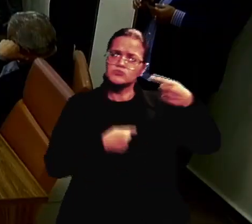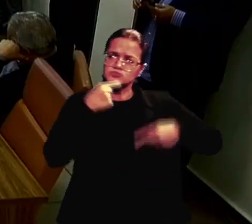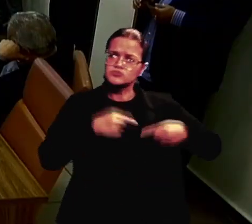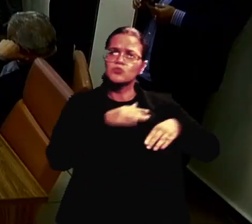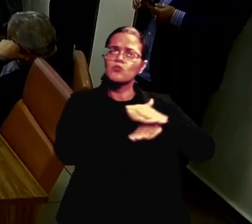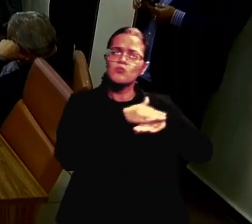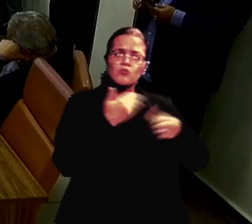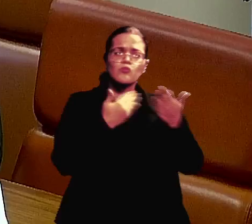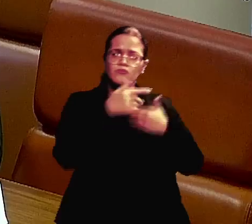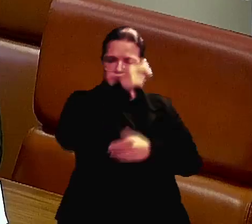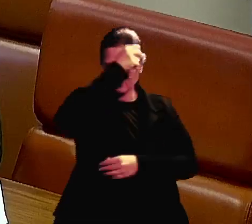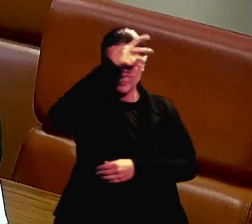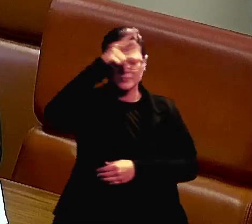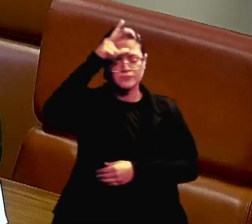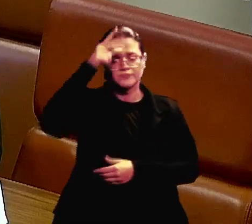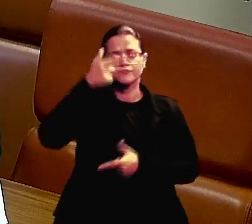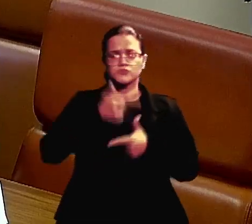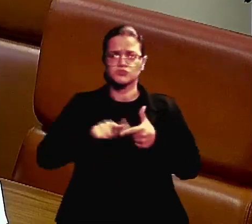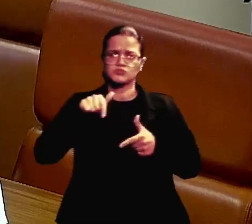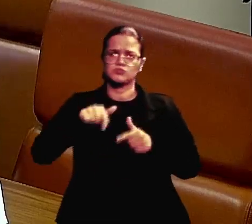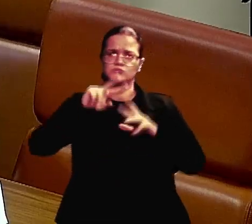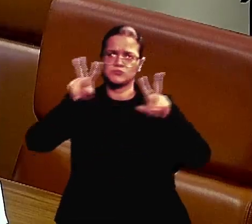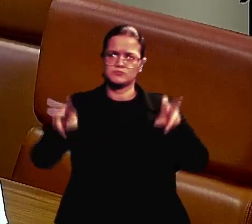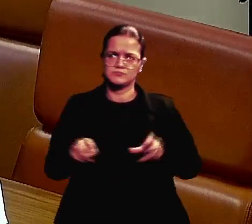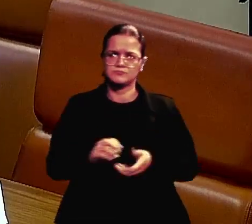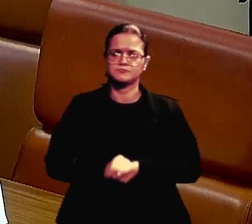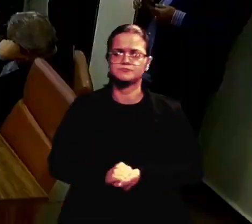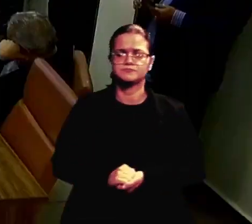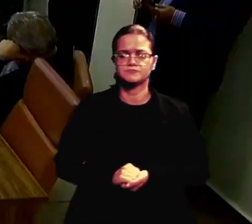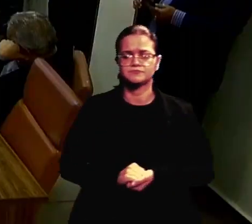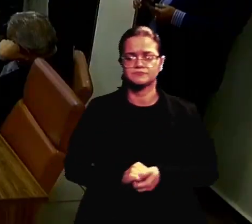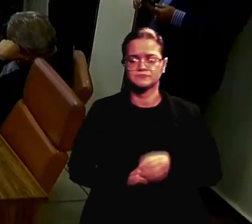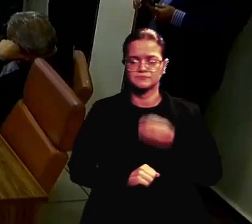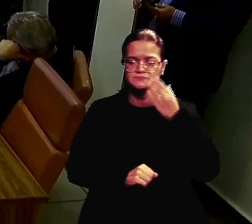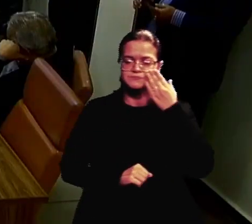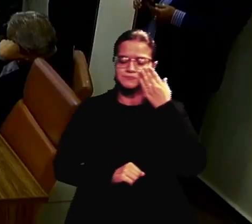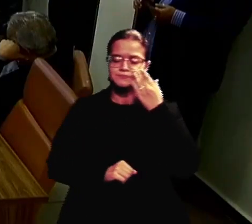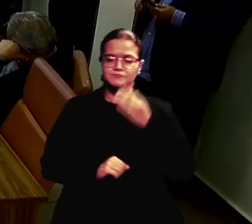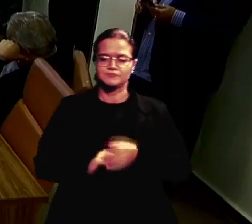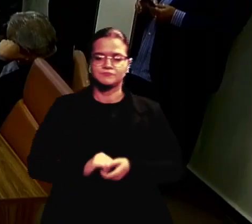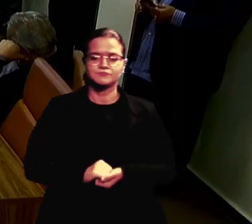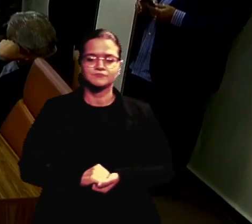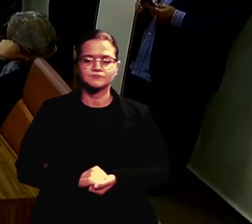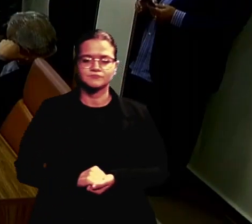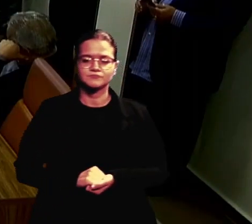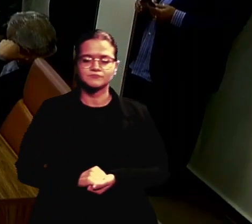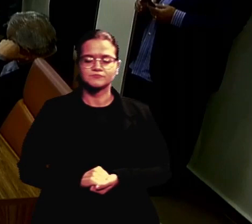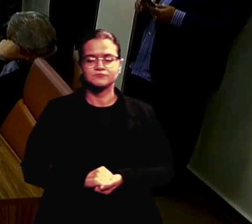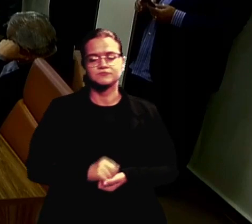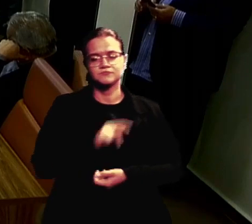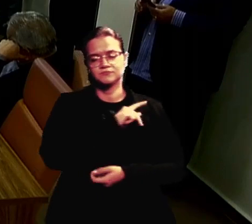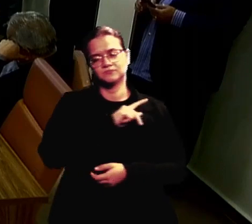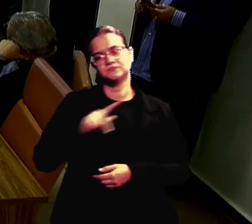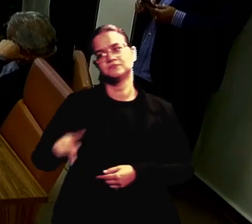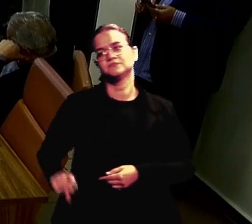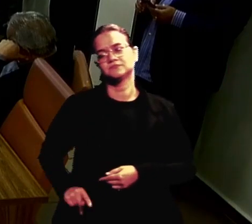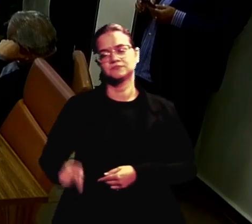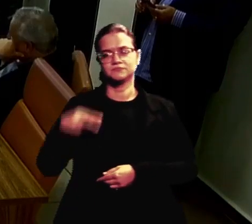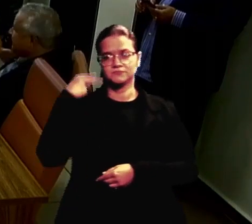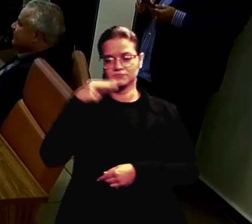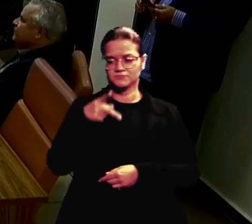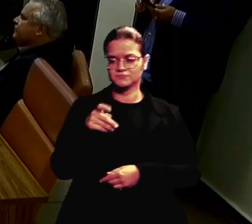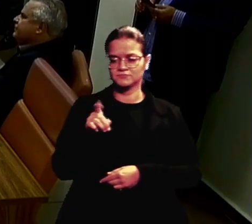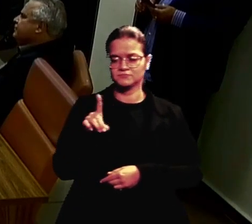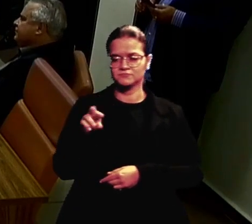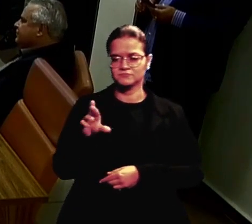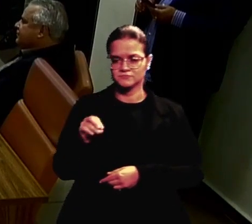discussão com o prefeito sobre essa matéria. Uma parte, tá, vereador Azulino. Muito obrigado. Uma parte? Uma parte. Senhor presidente, vereador